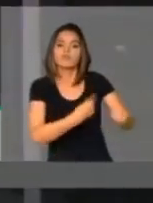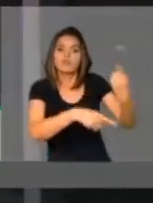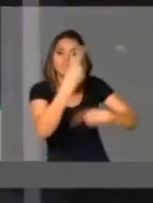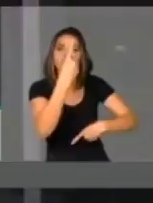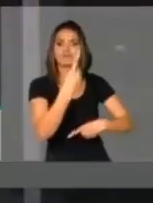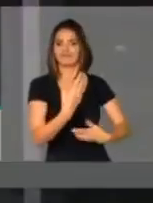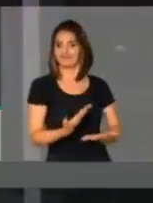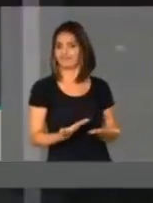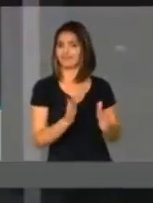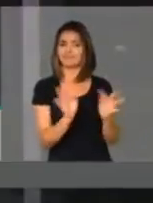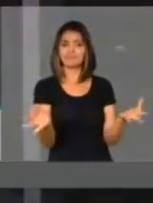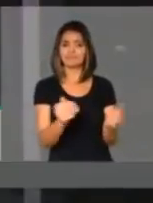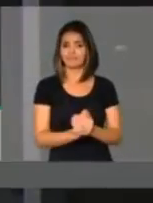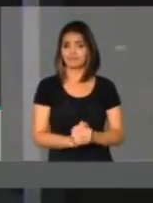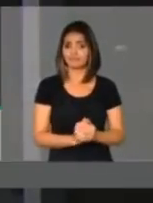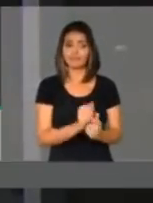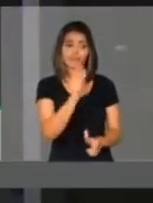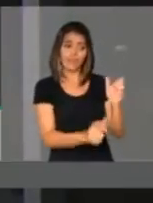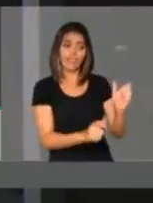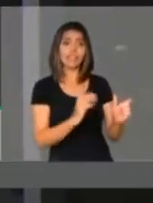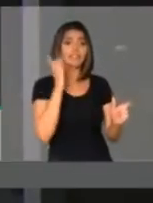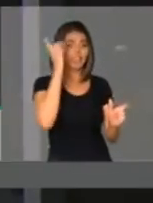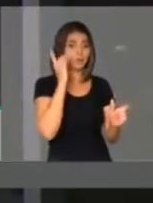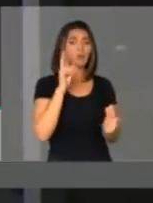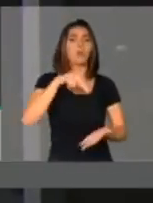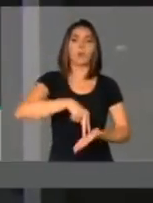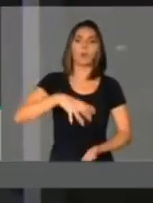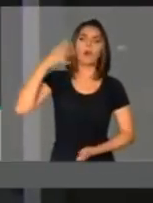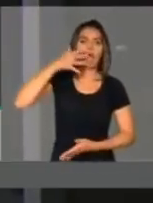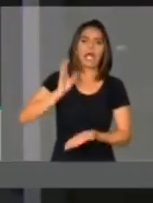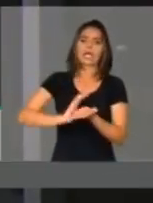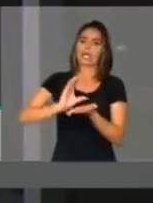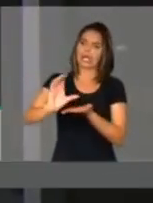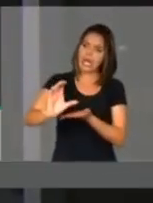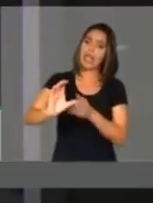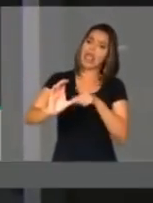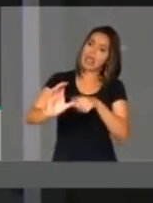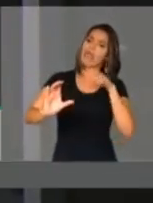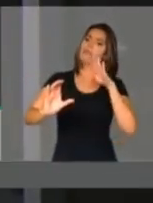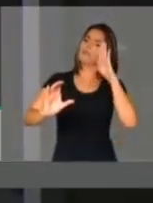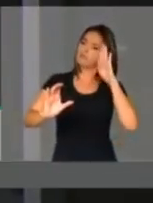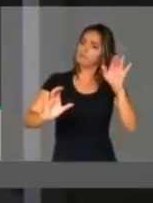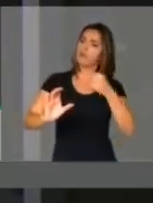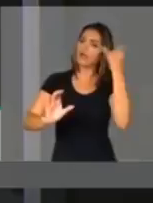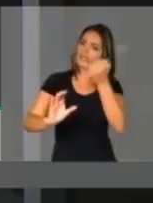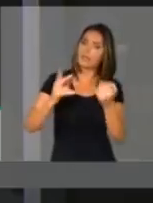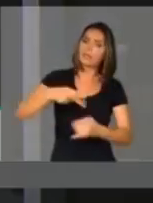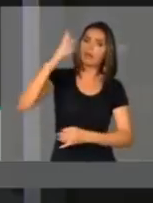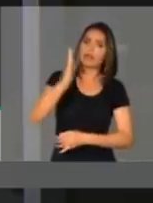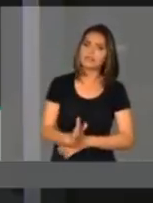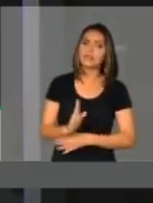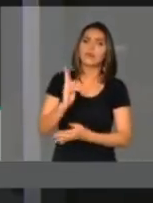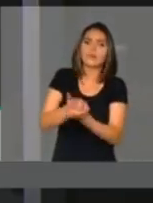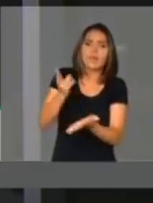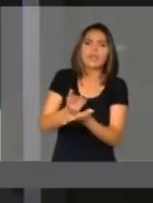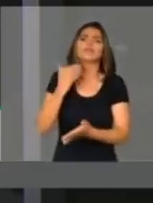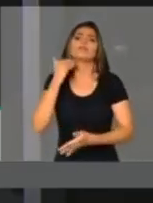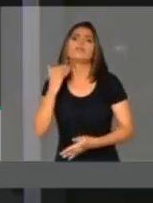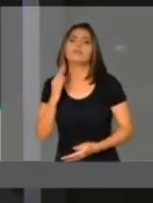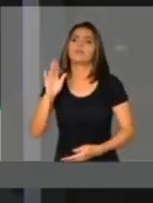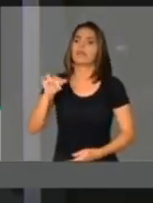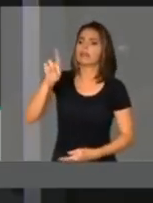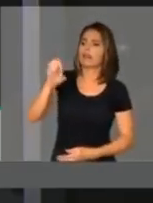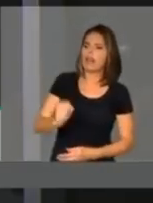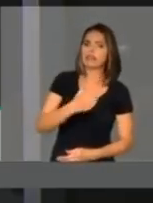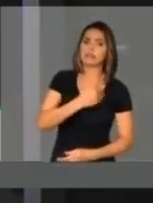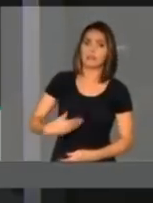simples. Os parlamentares que sobem à tribuna para falar que o crédito é fundamental para o país, que nós precisamos manter o BNDES estatal, que nós